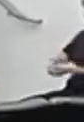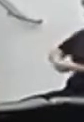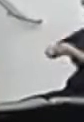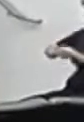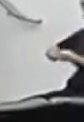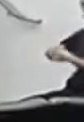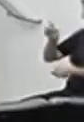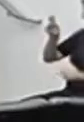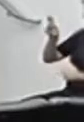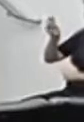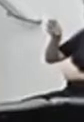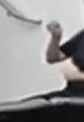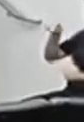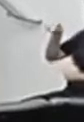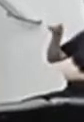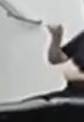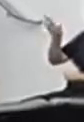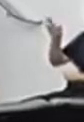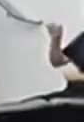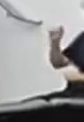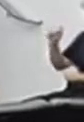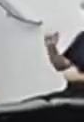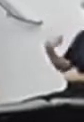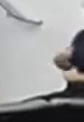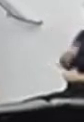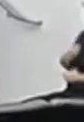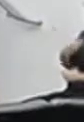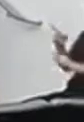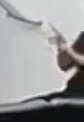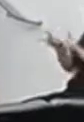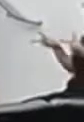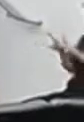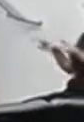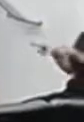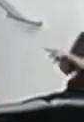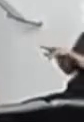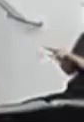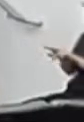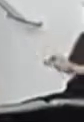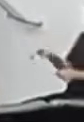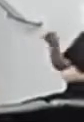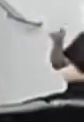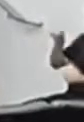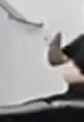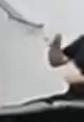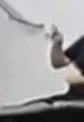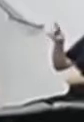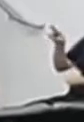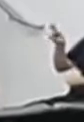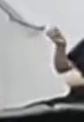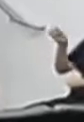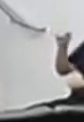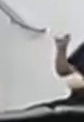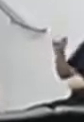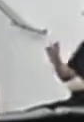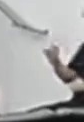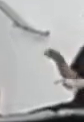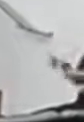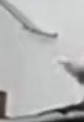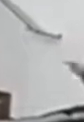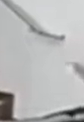presença da Renata Antônia Celestino, também professora, da Andréia Luciana Vieira